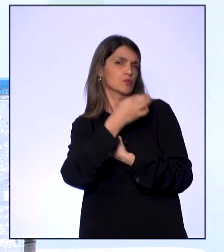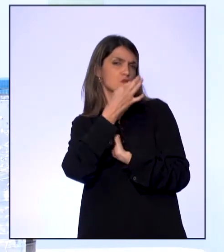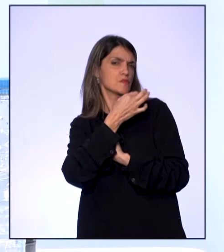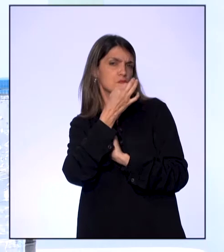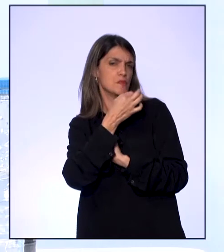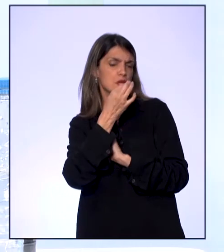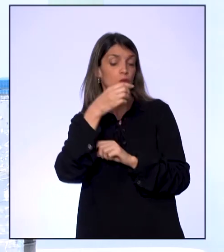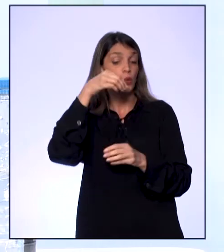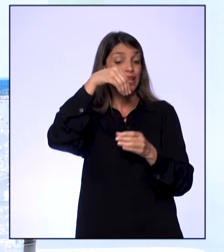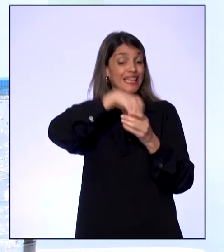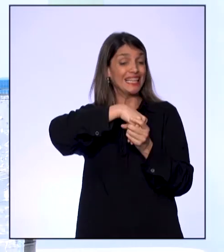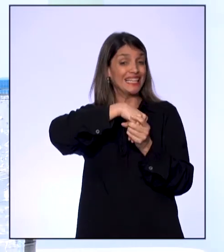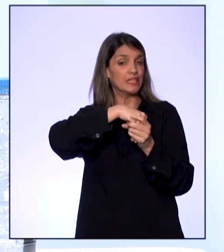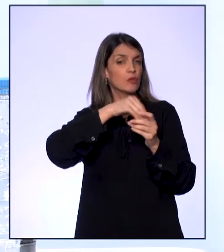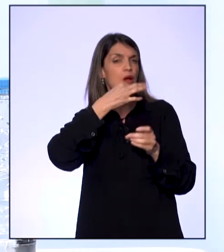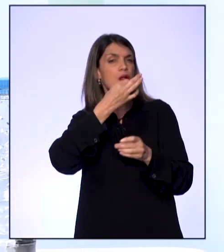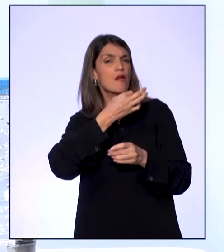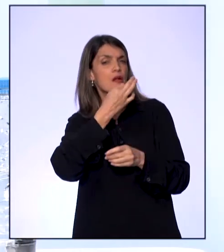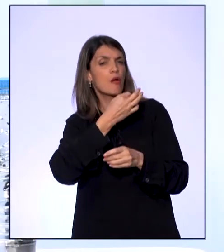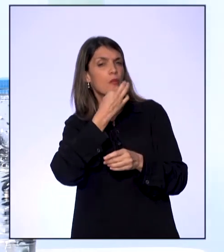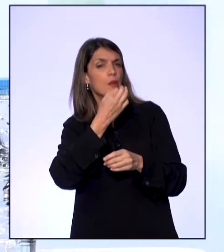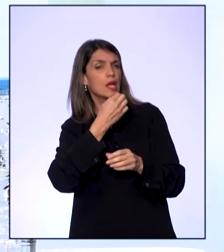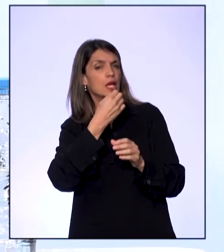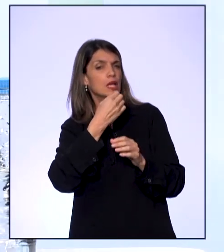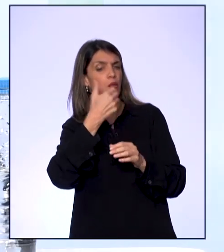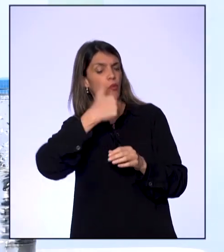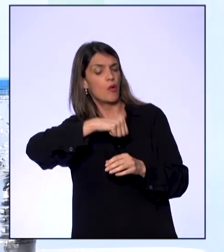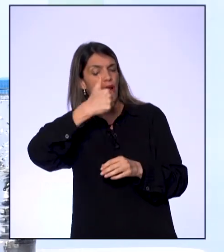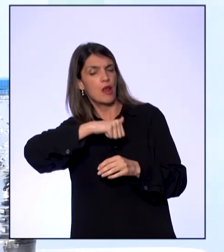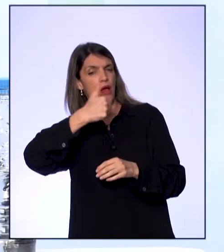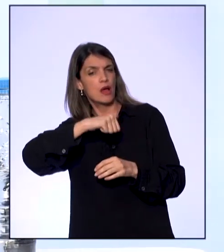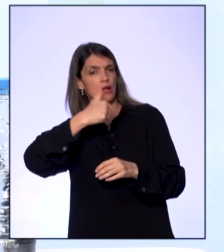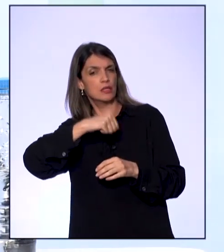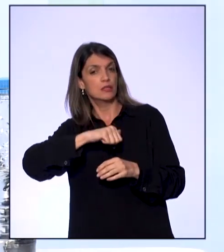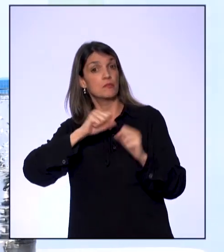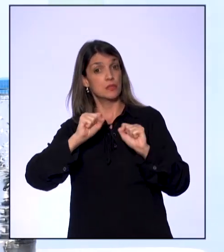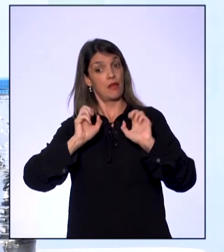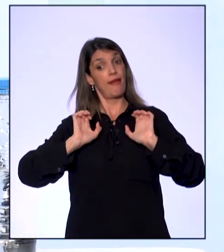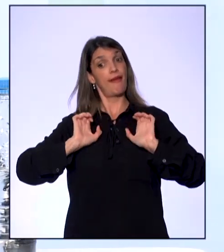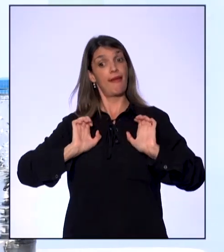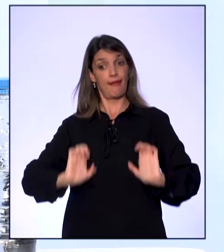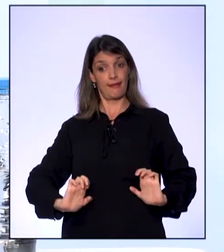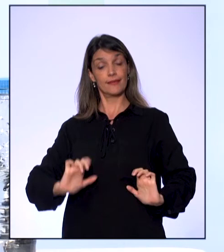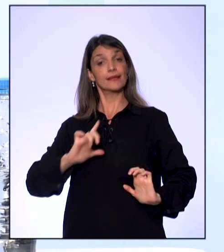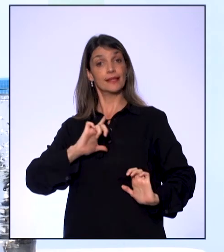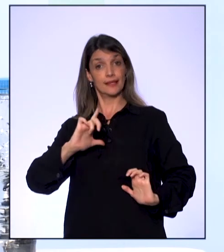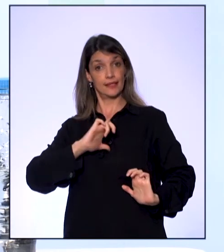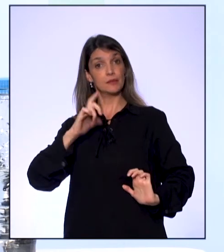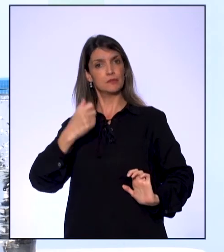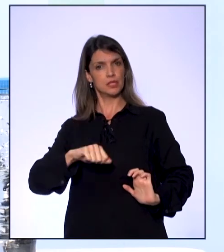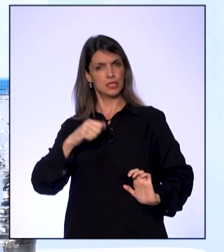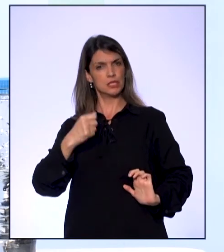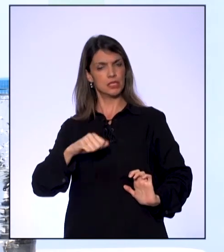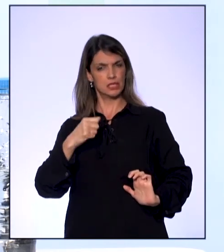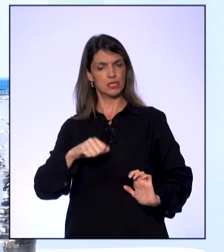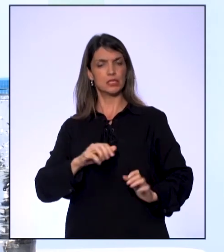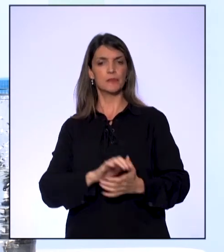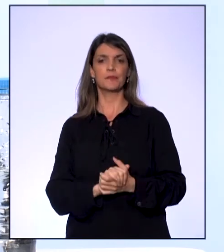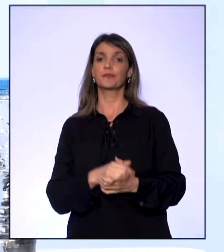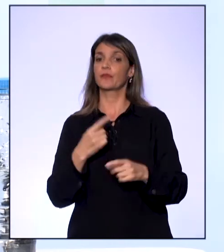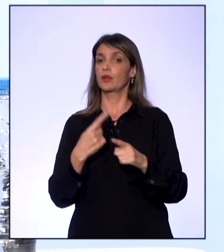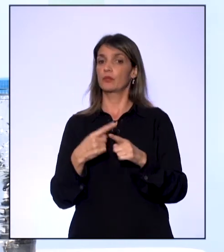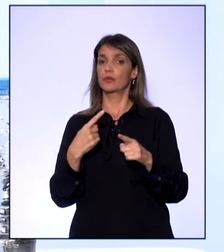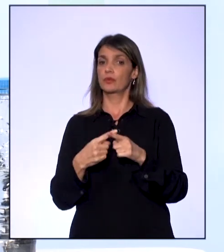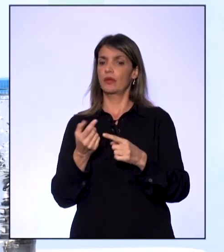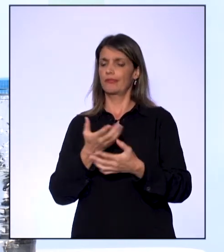argumentos, o que eu tenho que pensar sempre é estruturar o meu tema dentro de forma ética, de forma solidária, porque essas